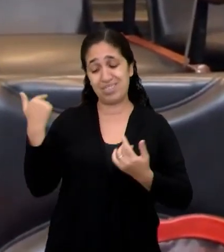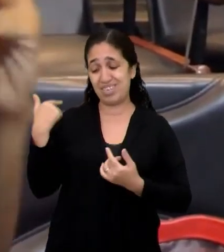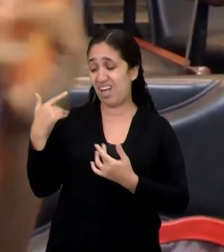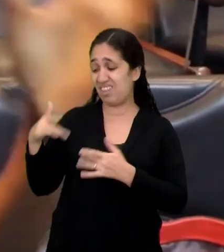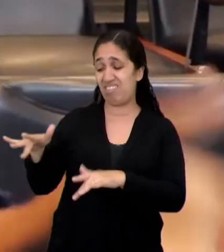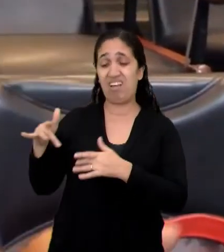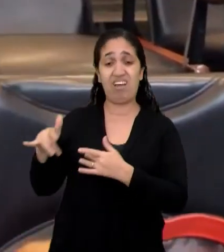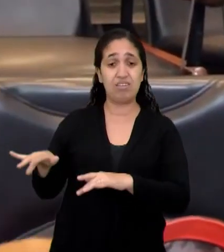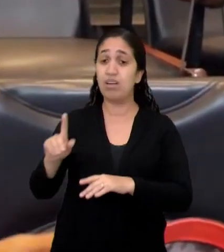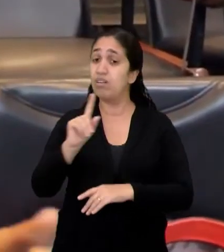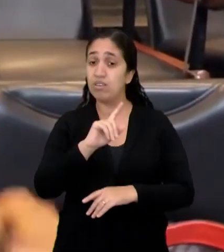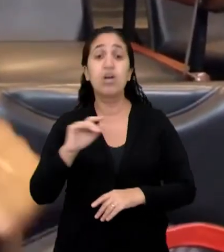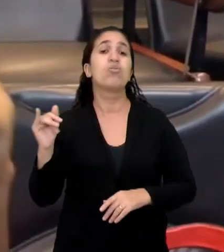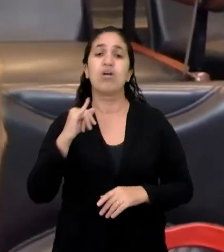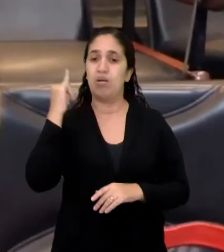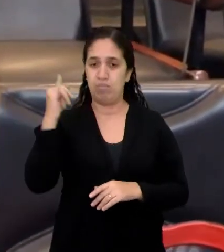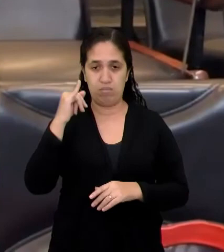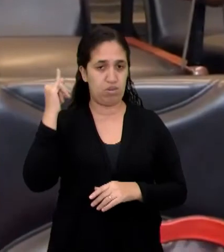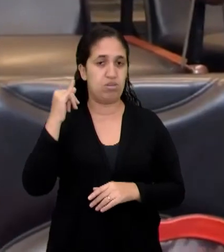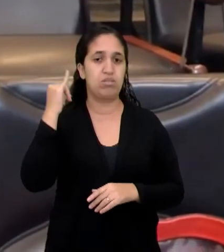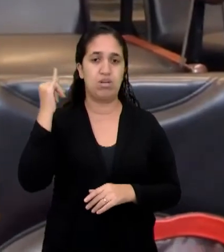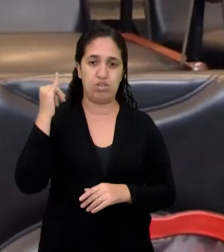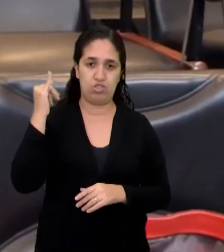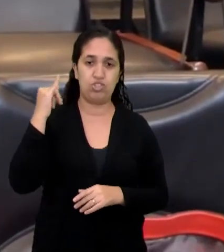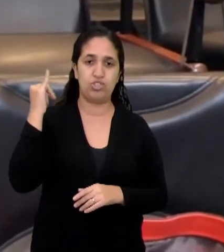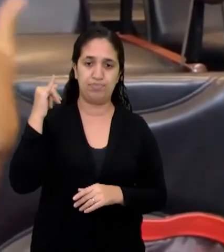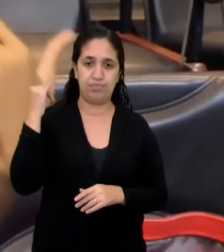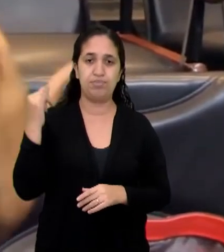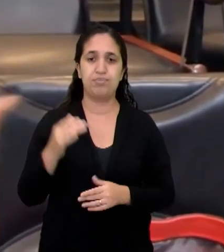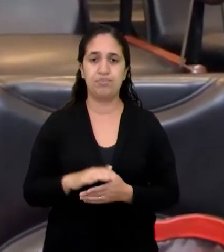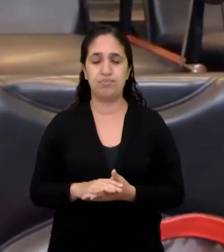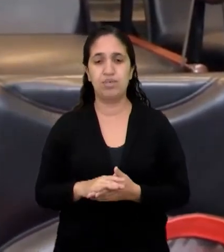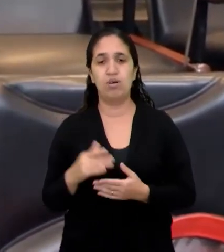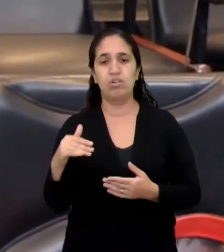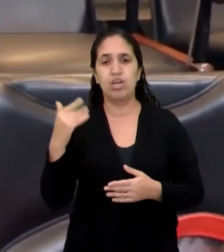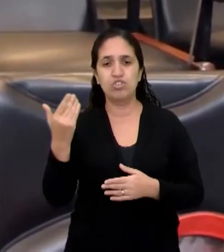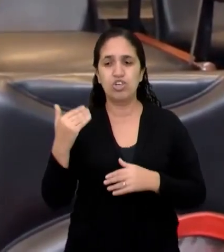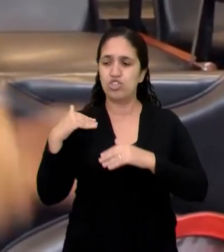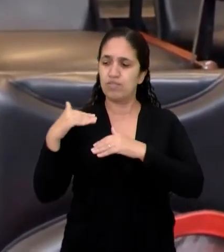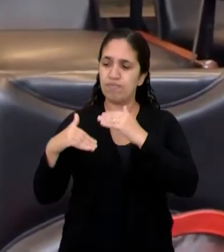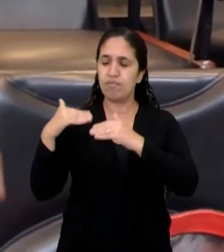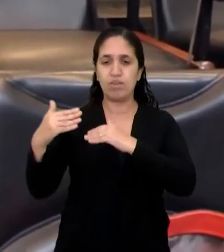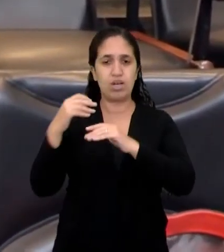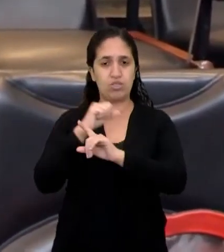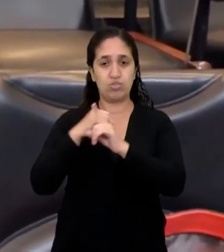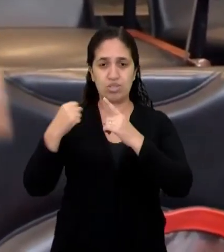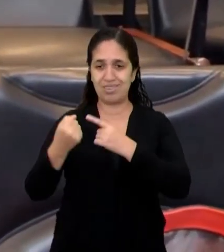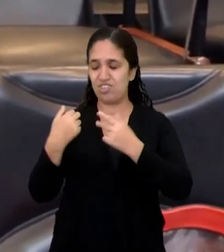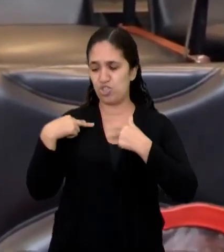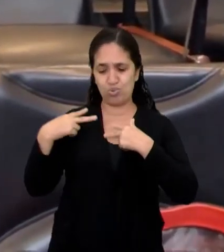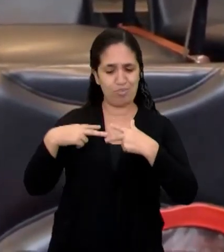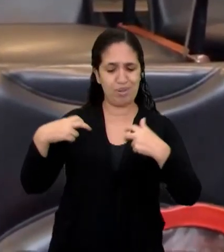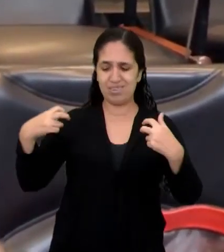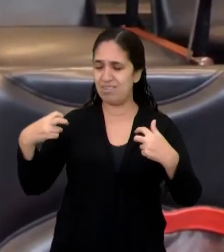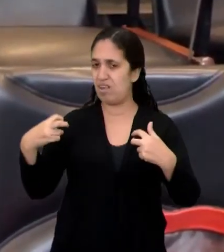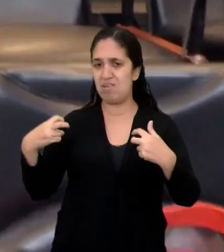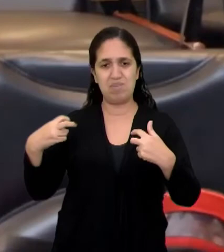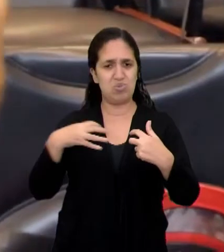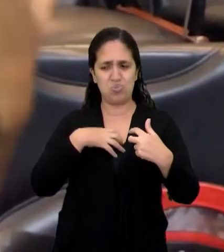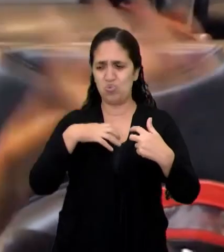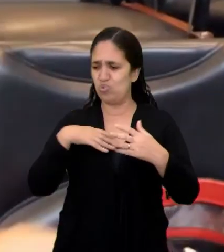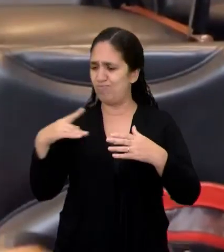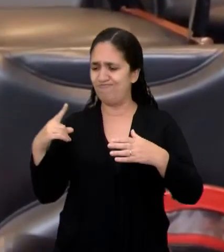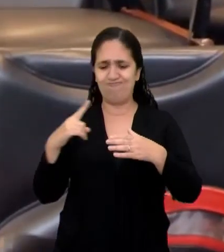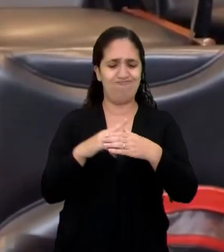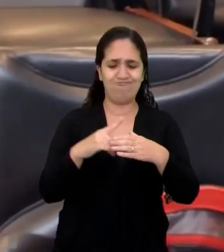nada. Não, é importante, porque sobretudo quando a gente cresce numa sociedade onde a gente não se enxerga, onde a gente não se vê,